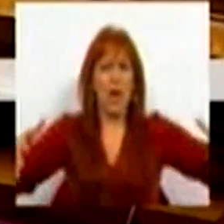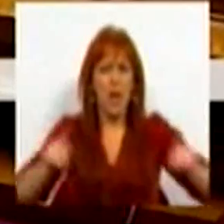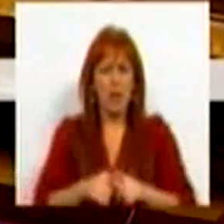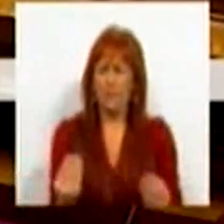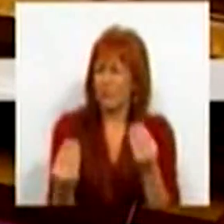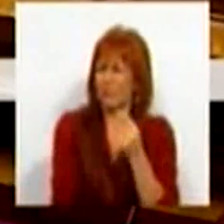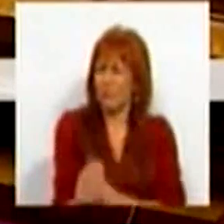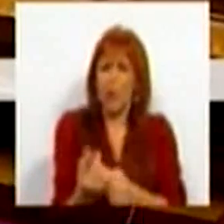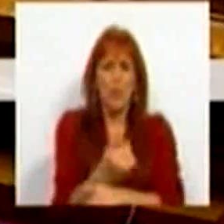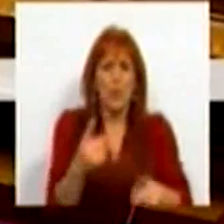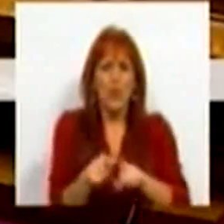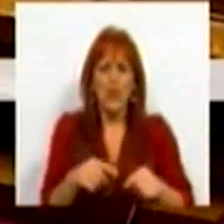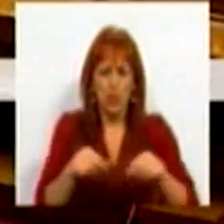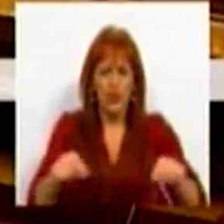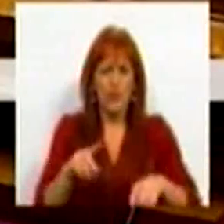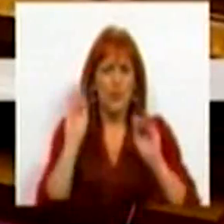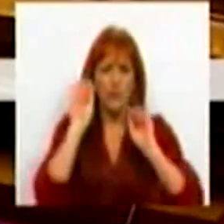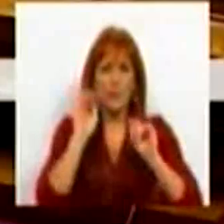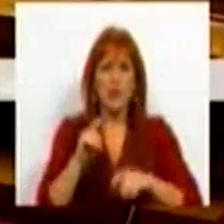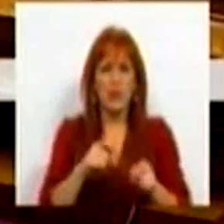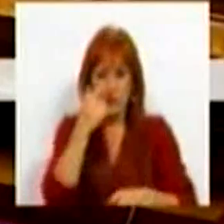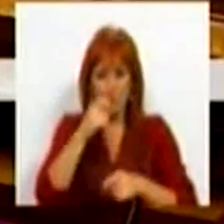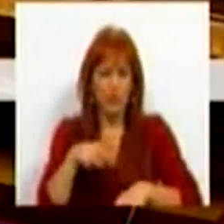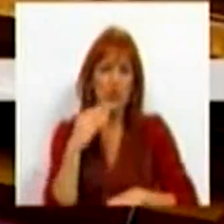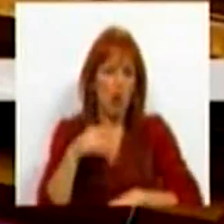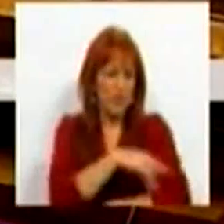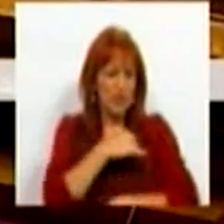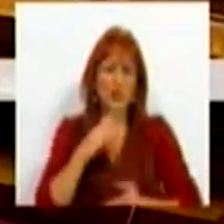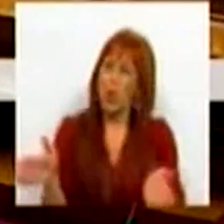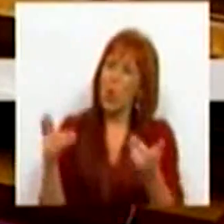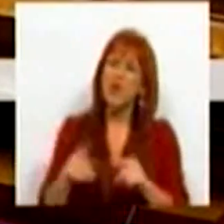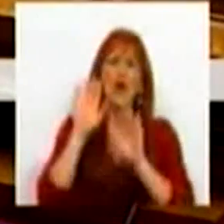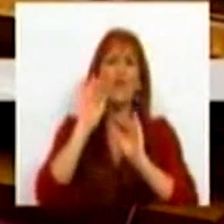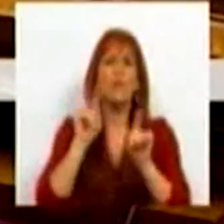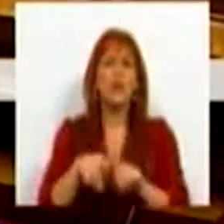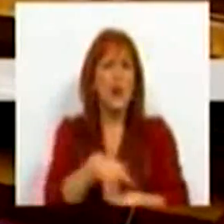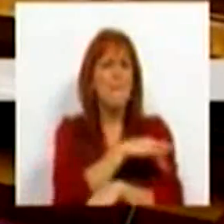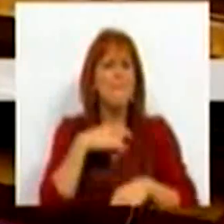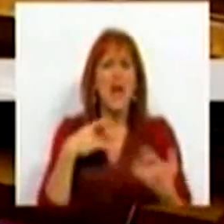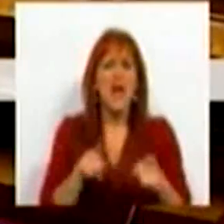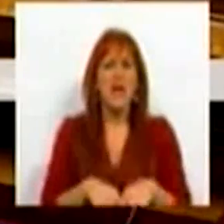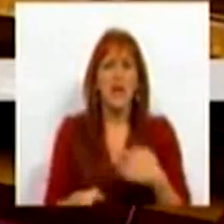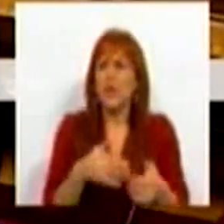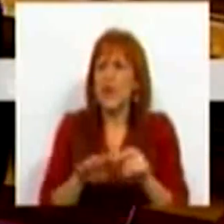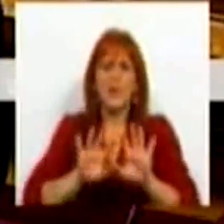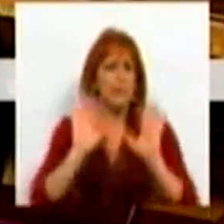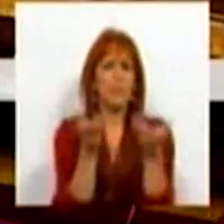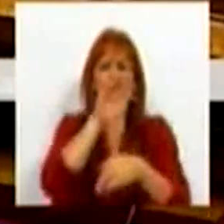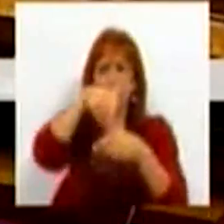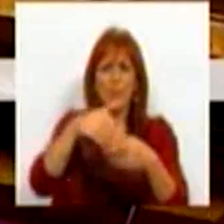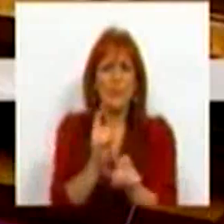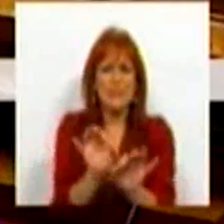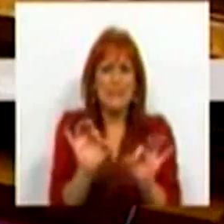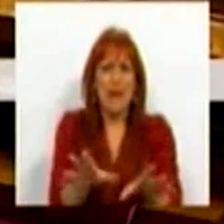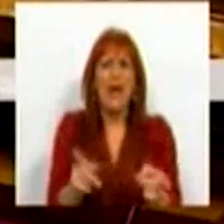e injustificada no ciclo de formação dos jovens médicos, ao incentivar a formação de médicos indiferenciados e